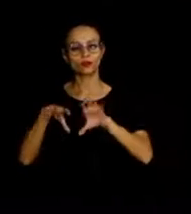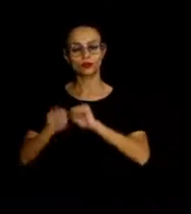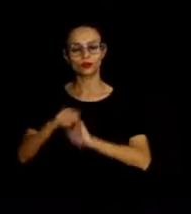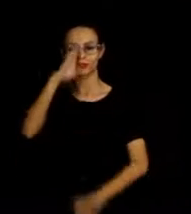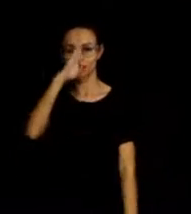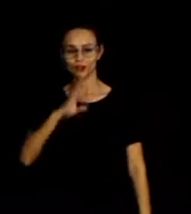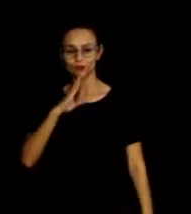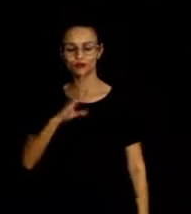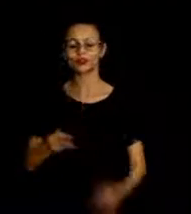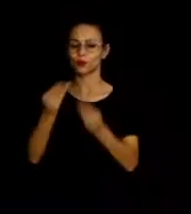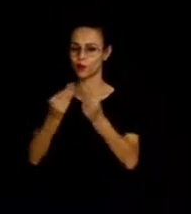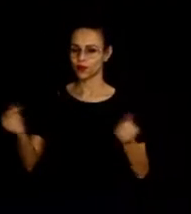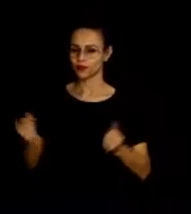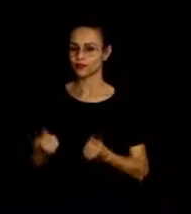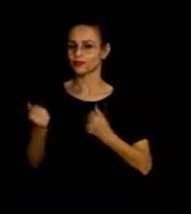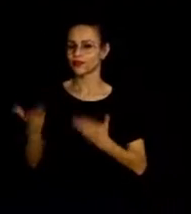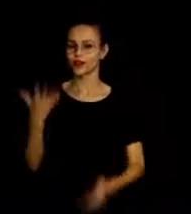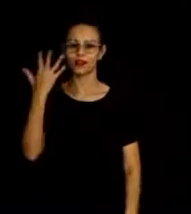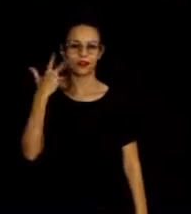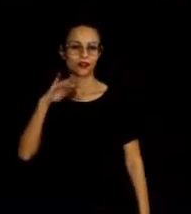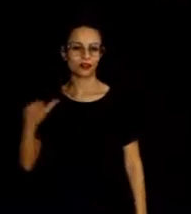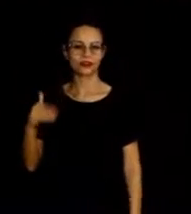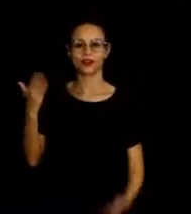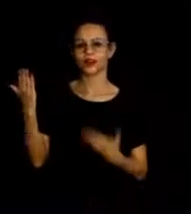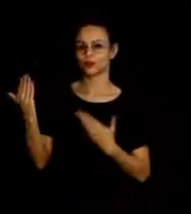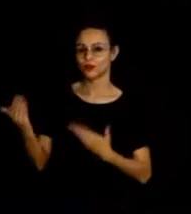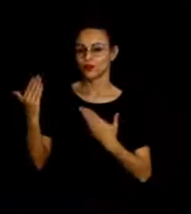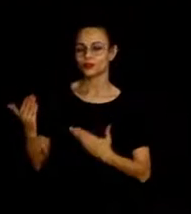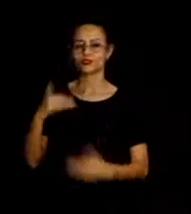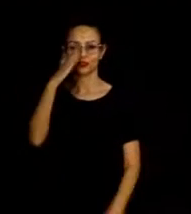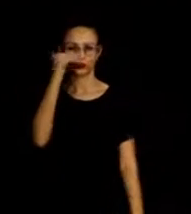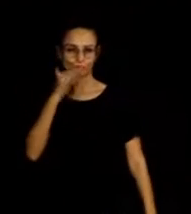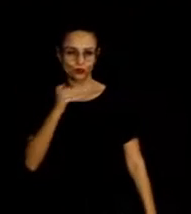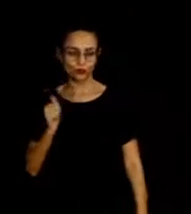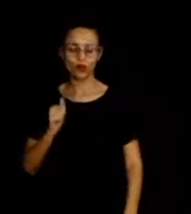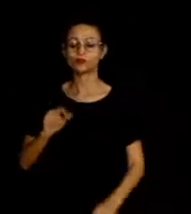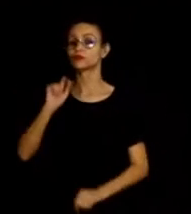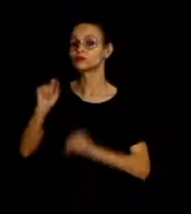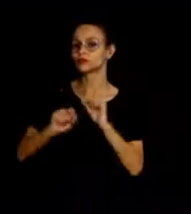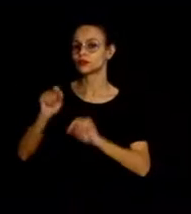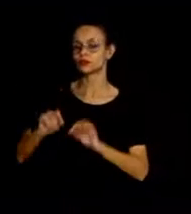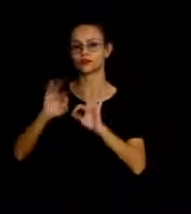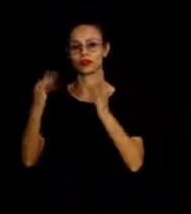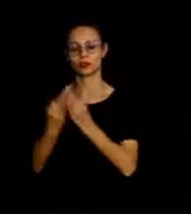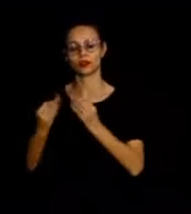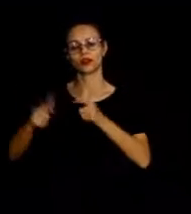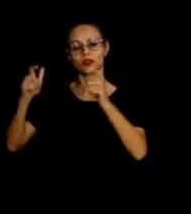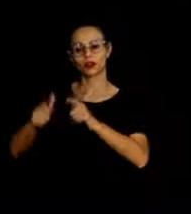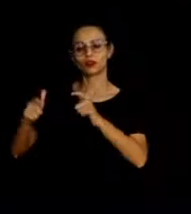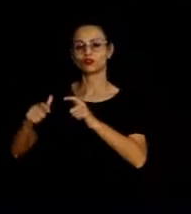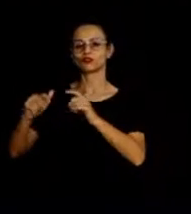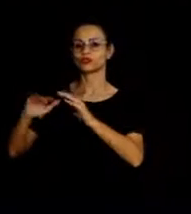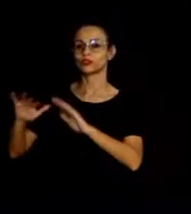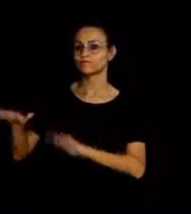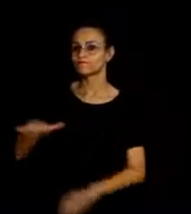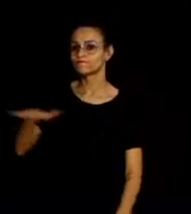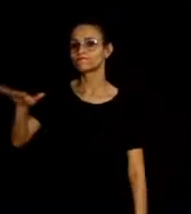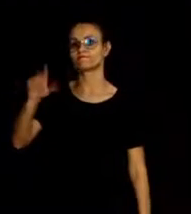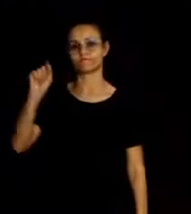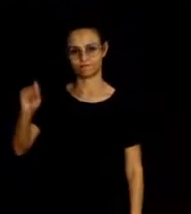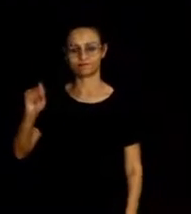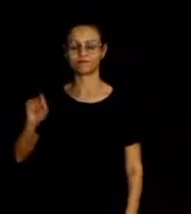oferecido a crianças adolescentes e jovens cujas famílias vivem em territórios de vulnerabilidade social Então